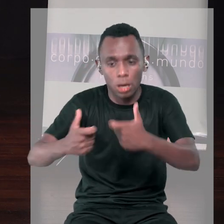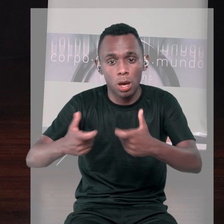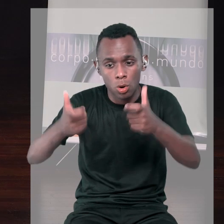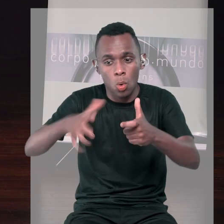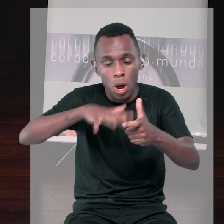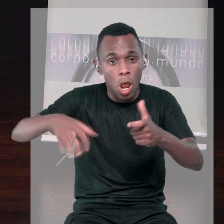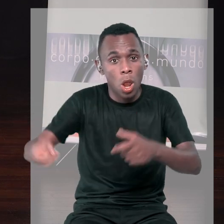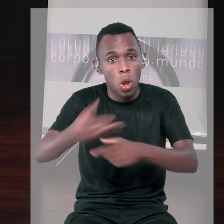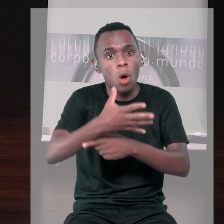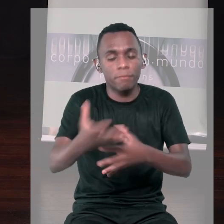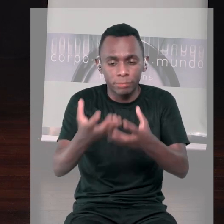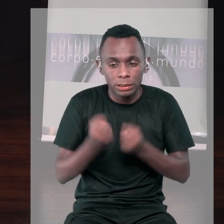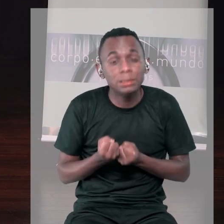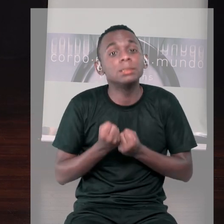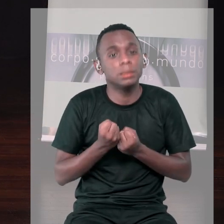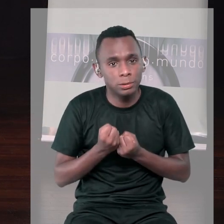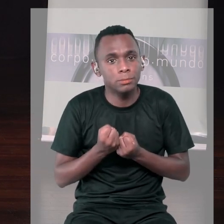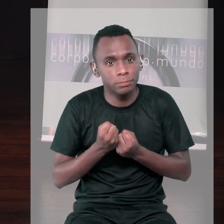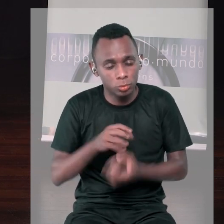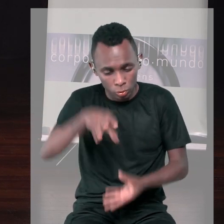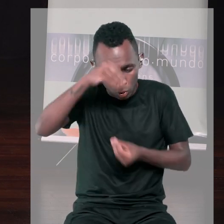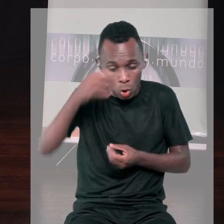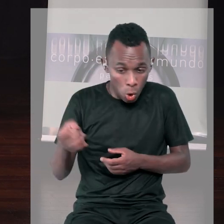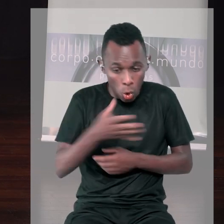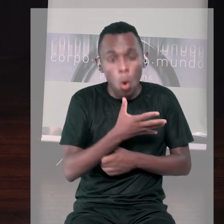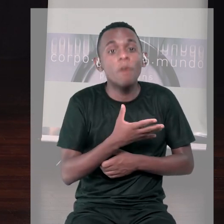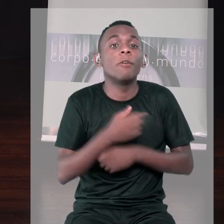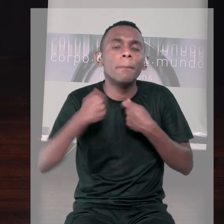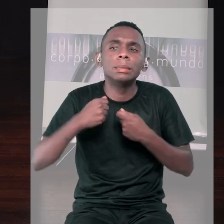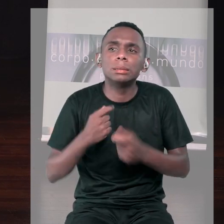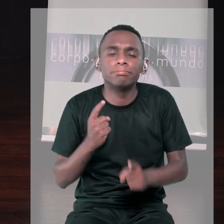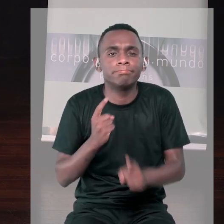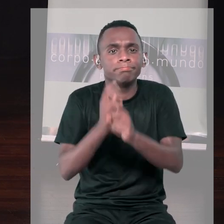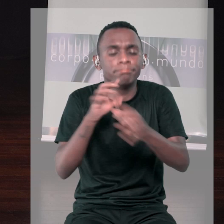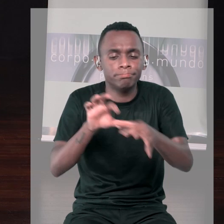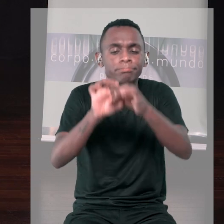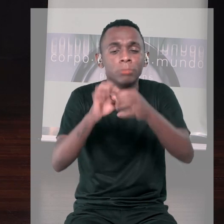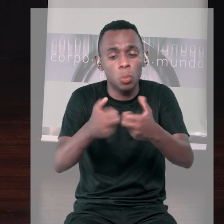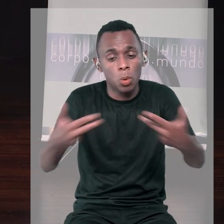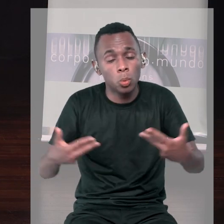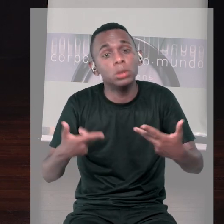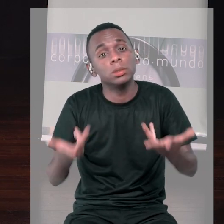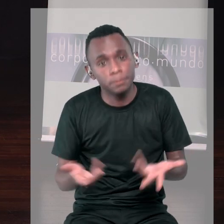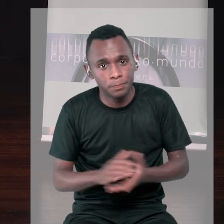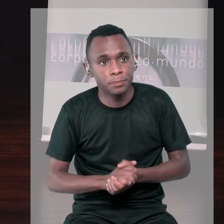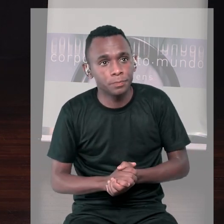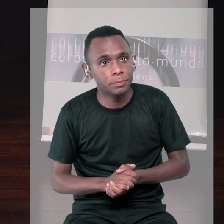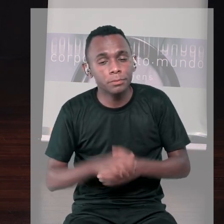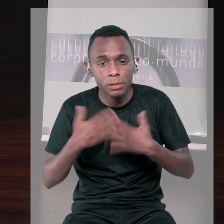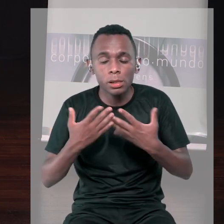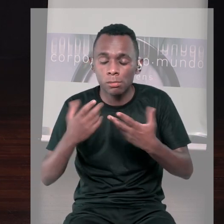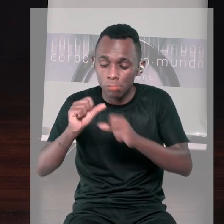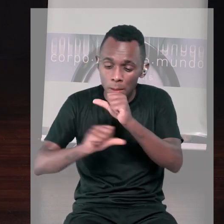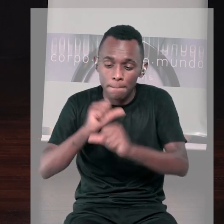nos acolhe hoje completamente, é preciso, né, agarrar alguma coisa. E agarrar essa ferramenta é agarrar a